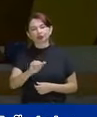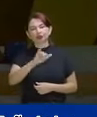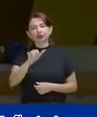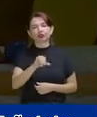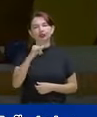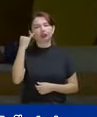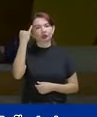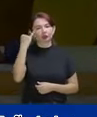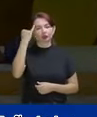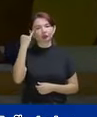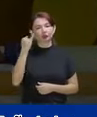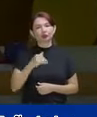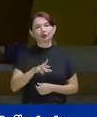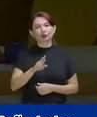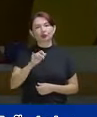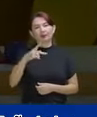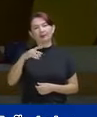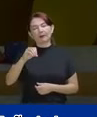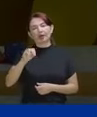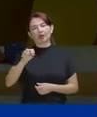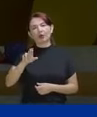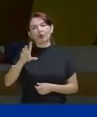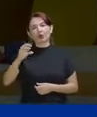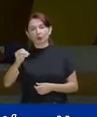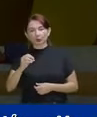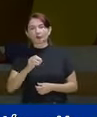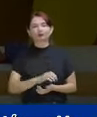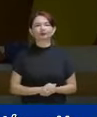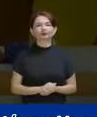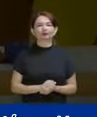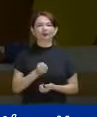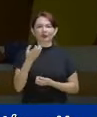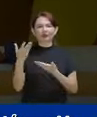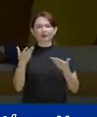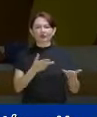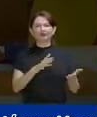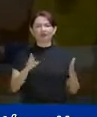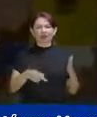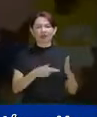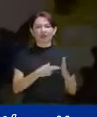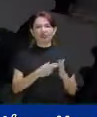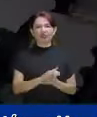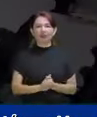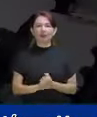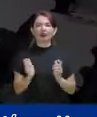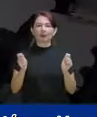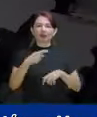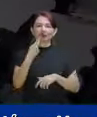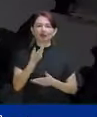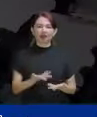Souza e João Lages. Ilustre doutora Paola, boa tarde e seja bem-vinda. A palavra está com Vossa Excelência.